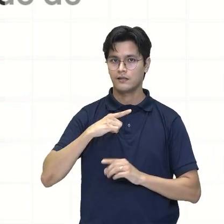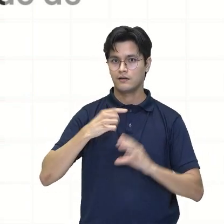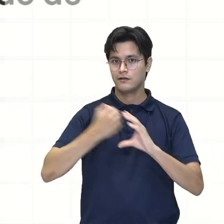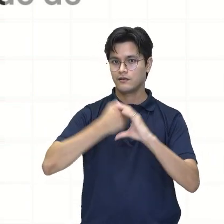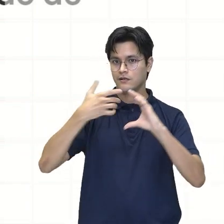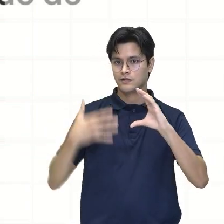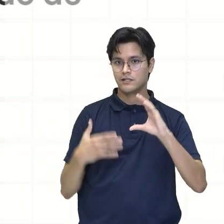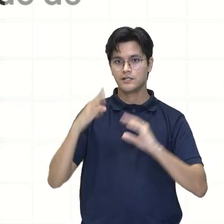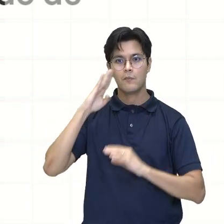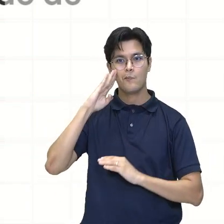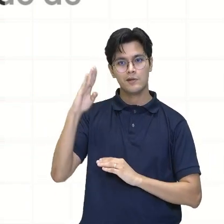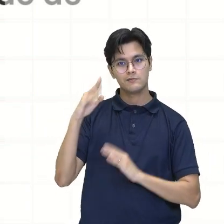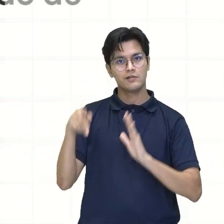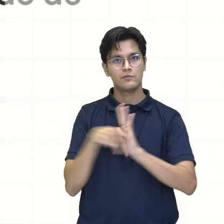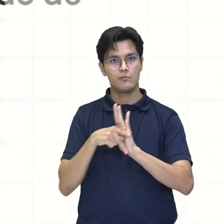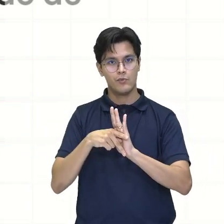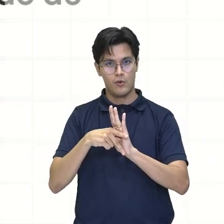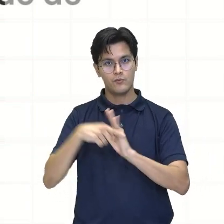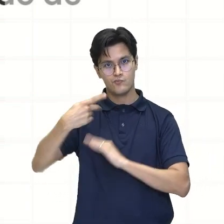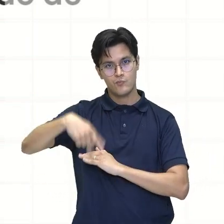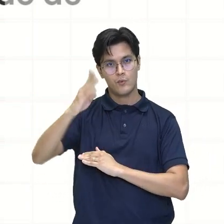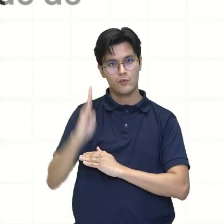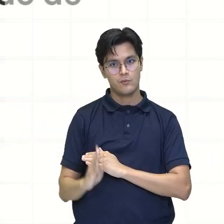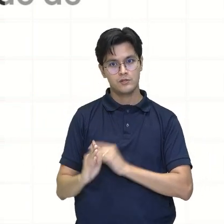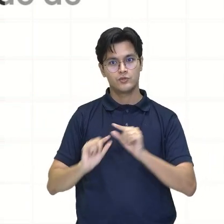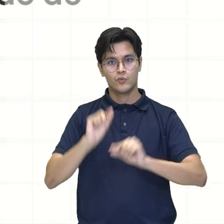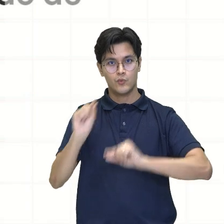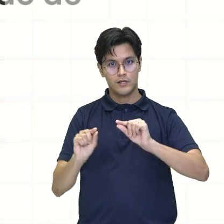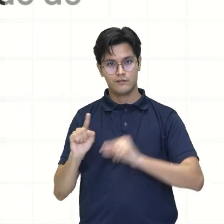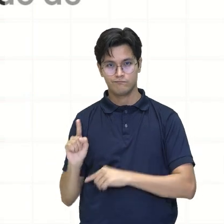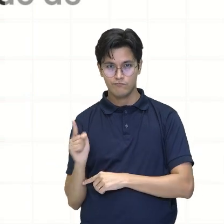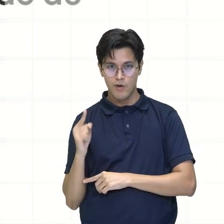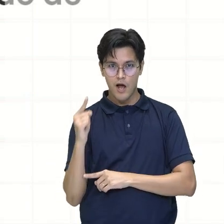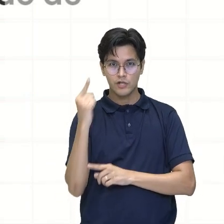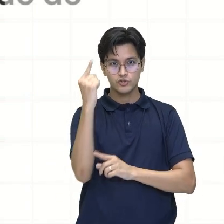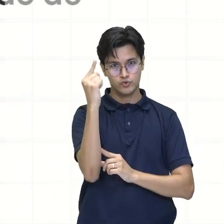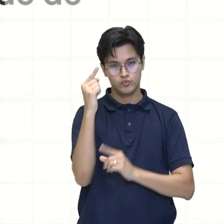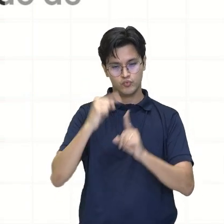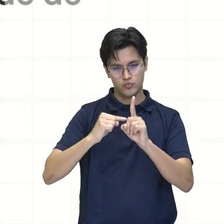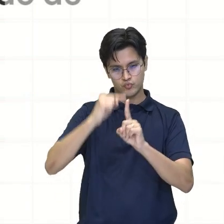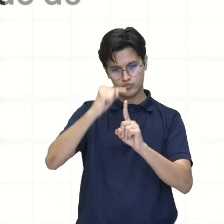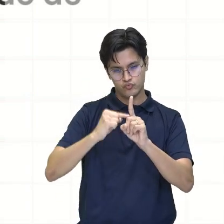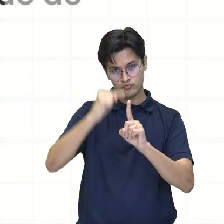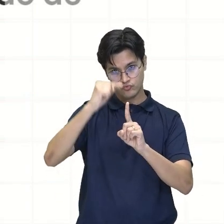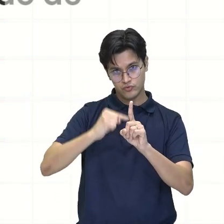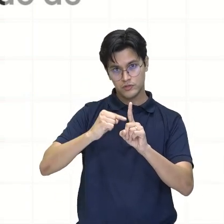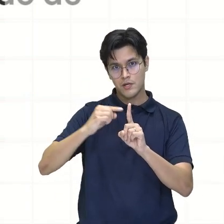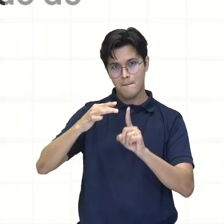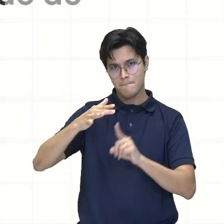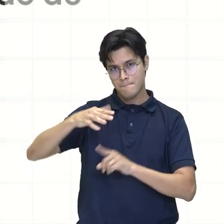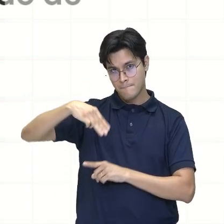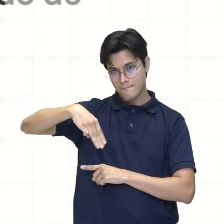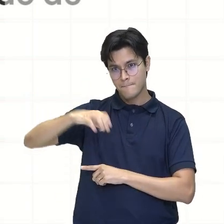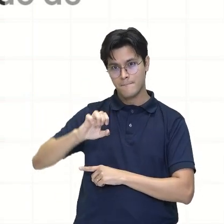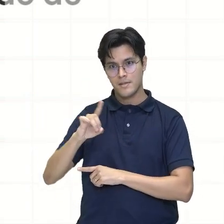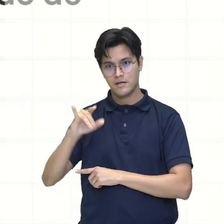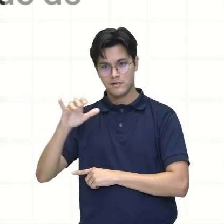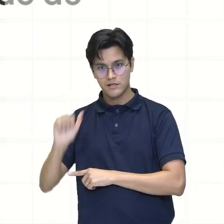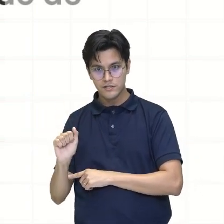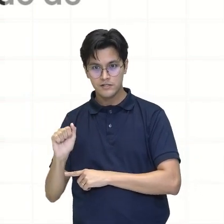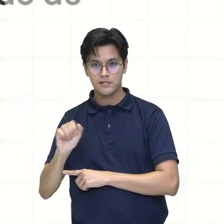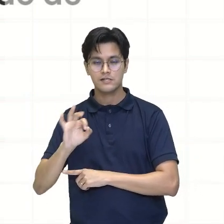características principais do nosso relevo, altitudes médias aí do nosso relevo, né, que é